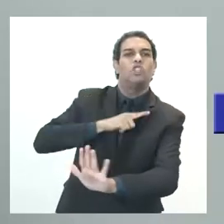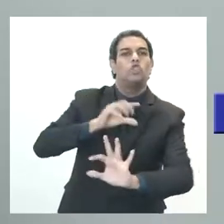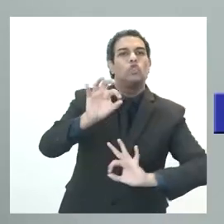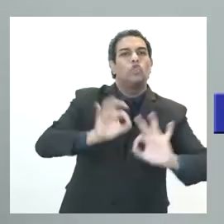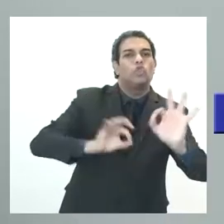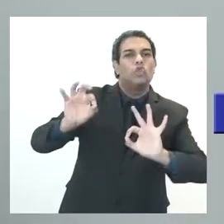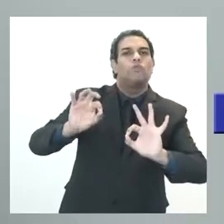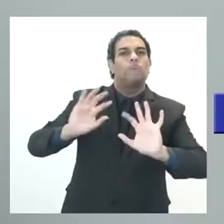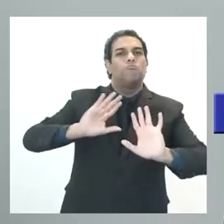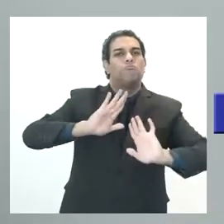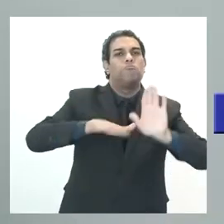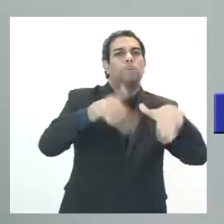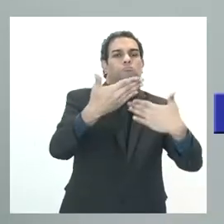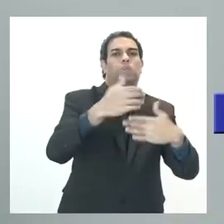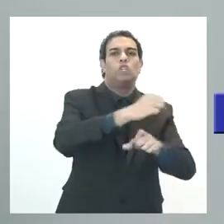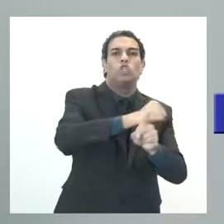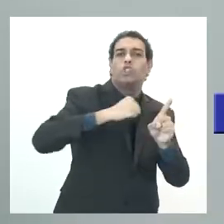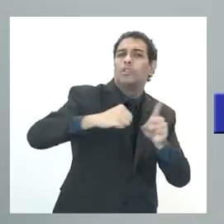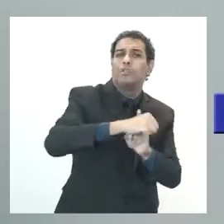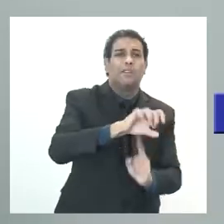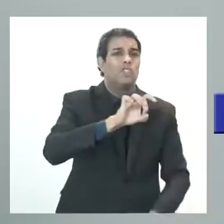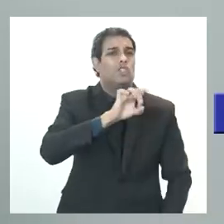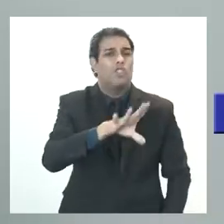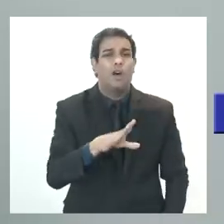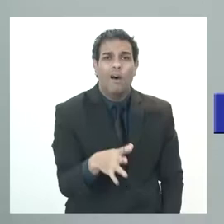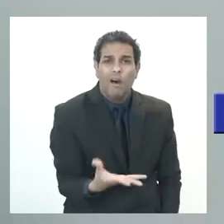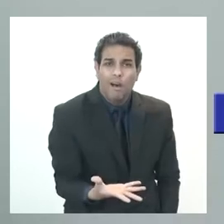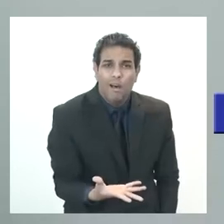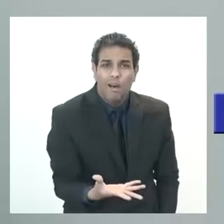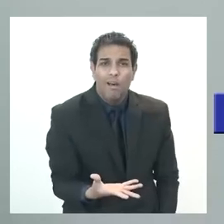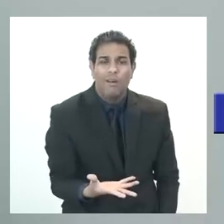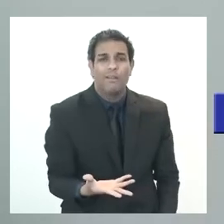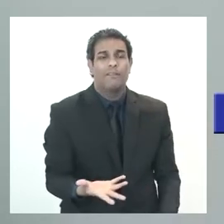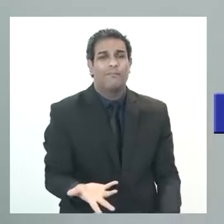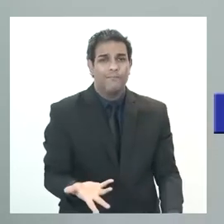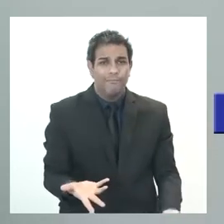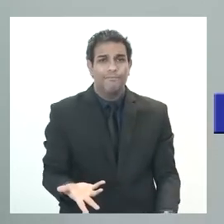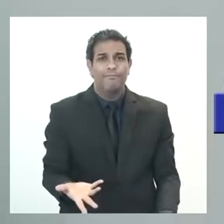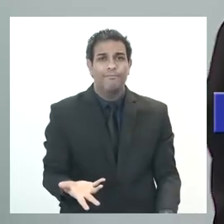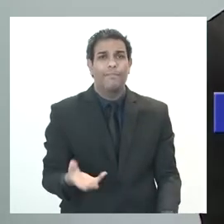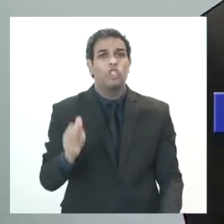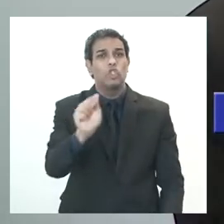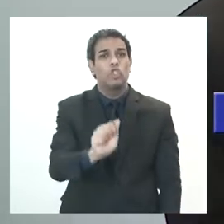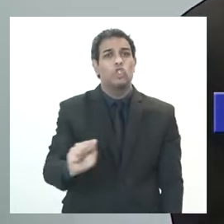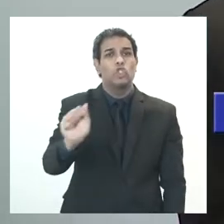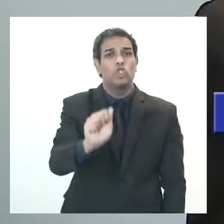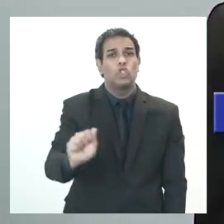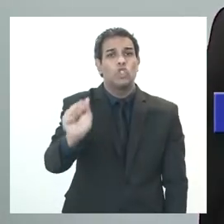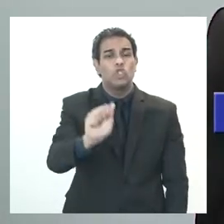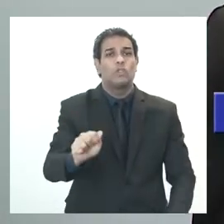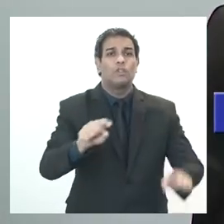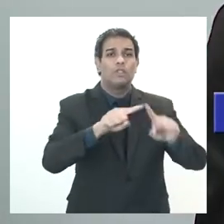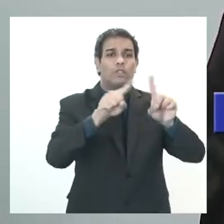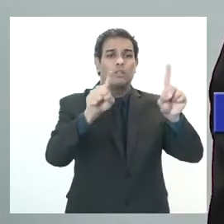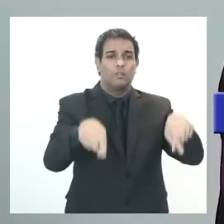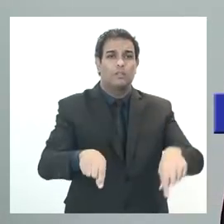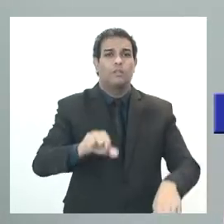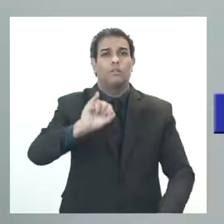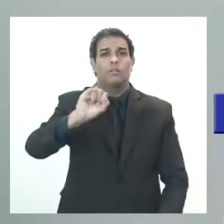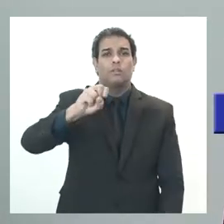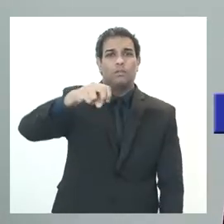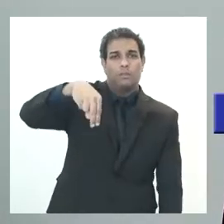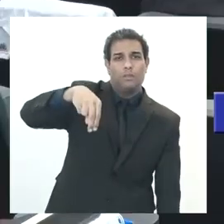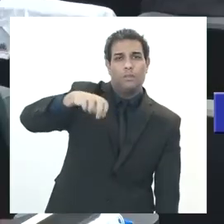de Desenvolvimento só isso então desce o Bastos Associação dos Servidores do Inea por